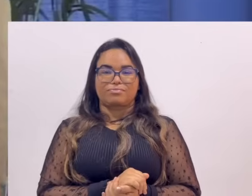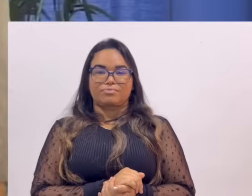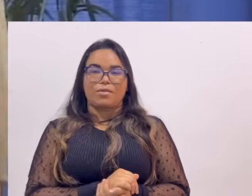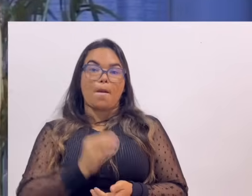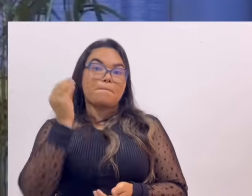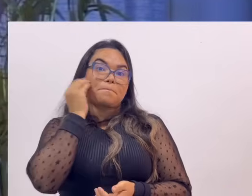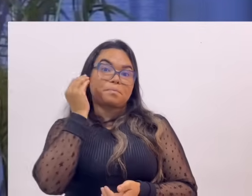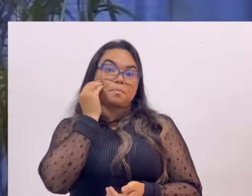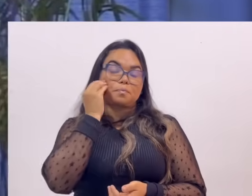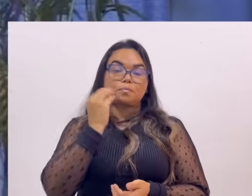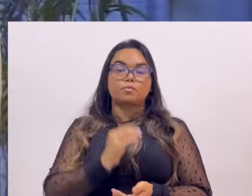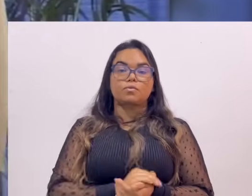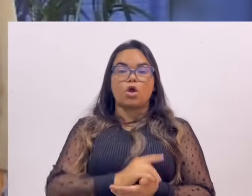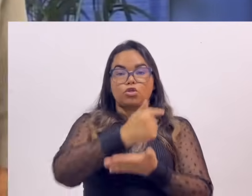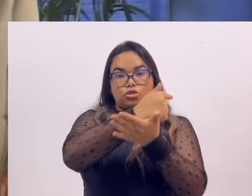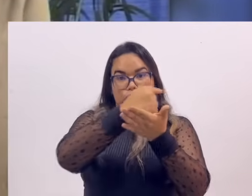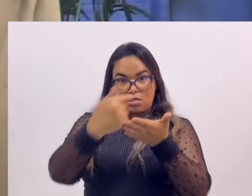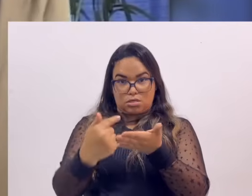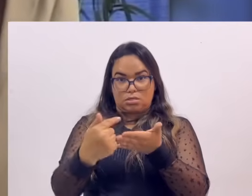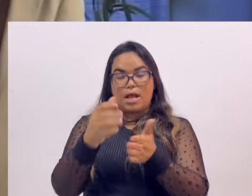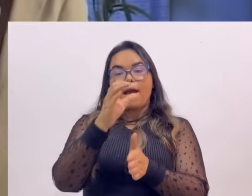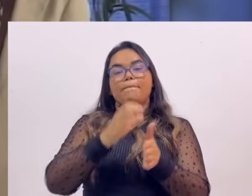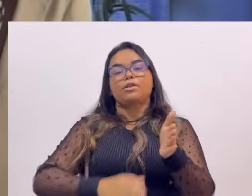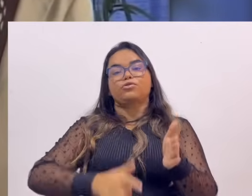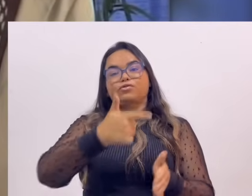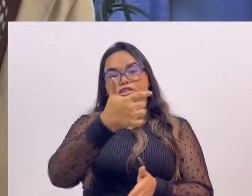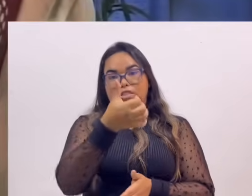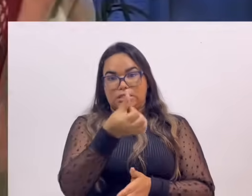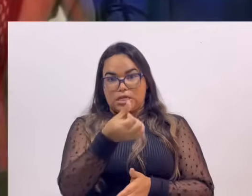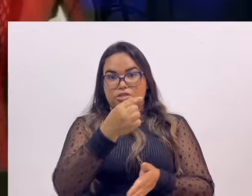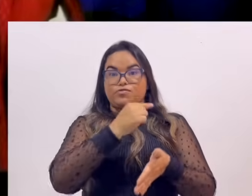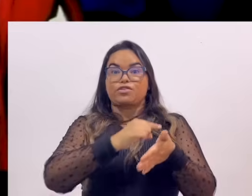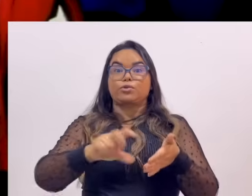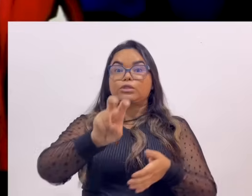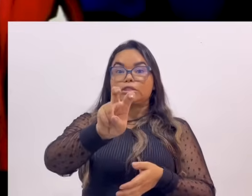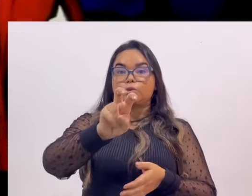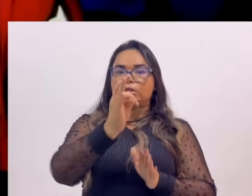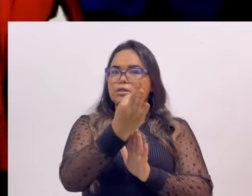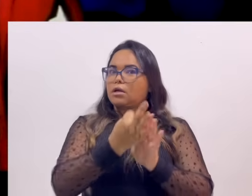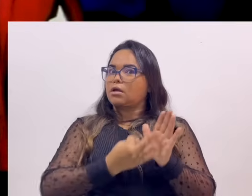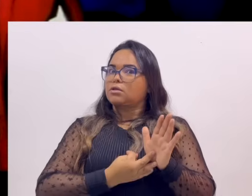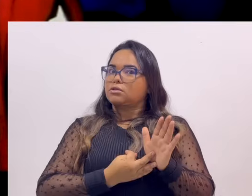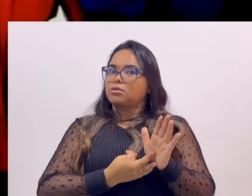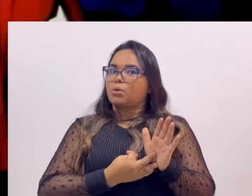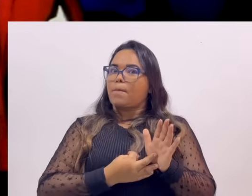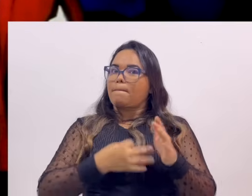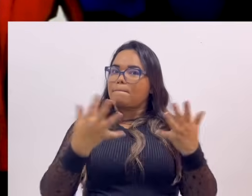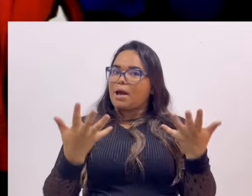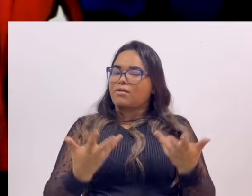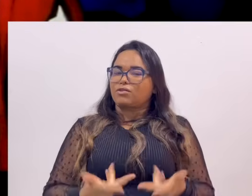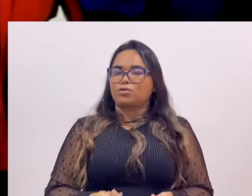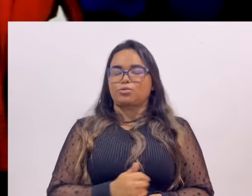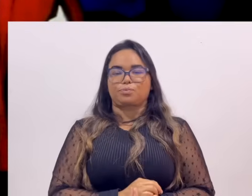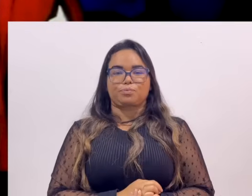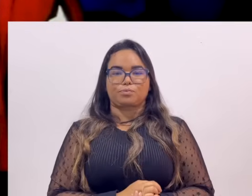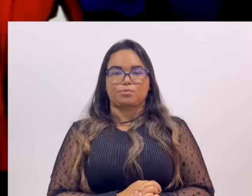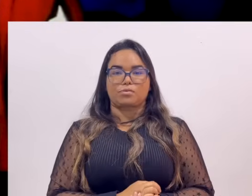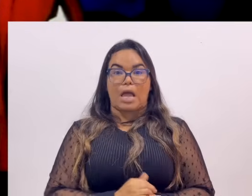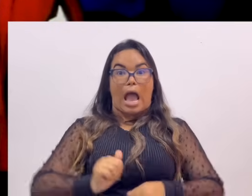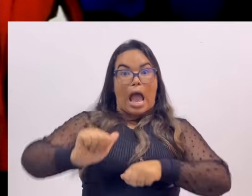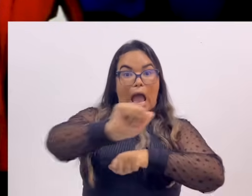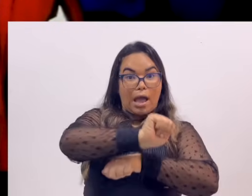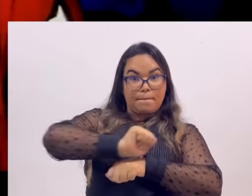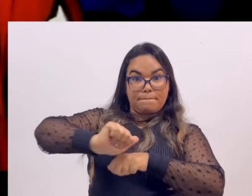podemos encontrar isso. Gênesis capítulo 26 versículo 5. Um texto fascinante. Por quanto